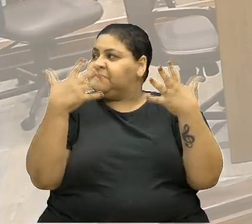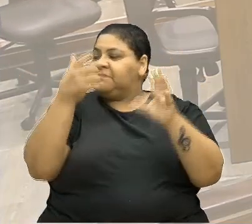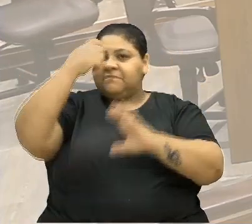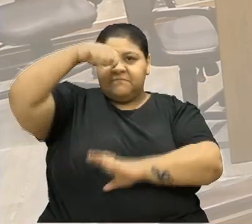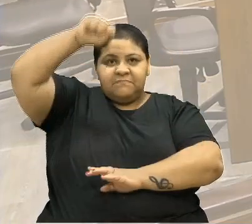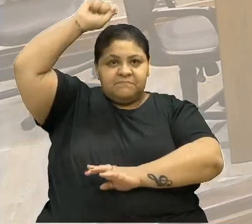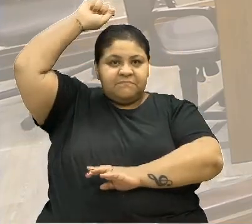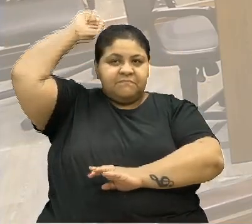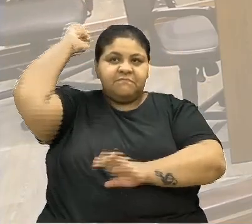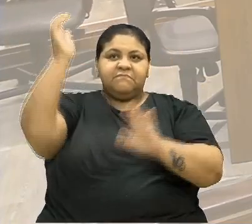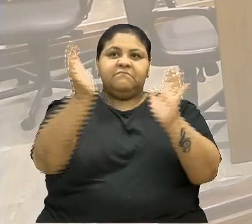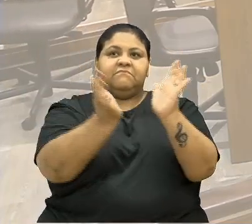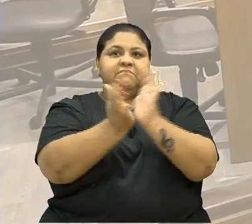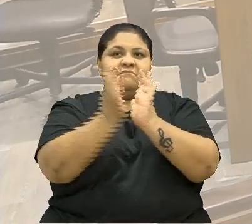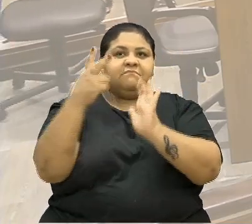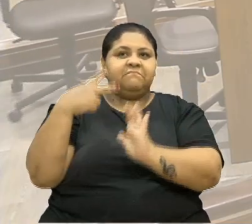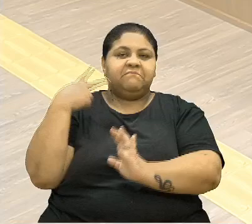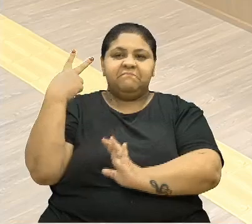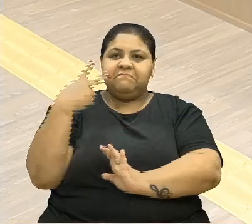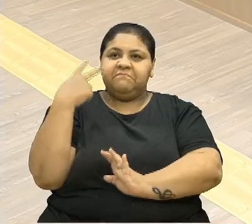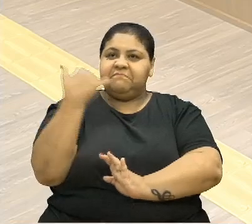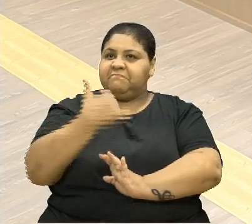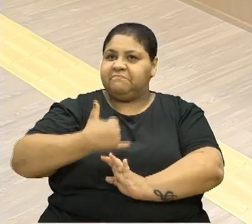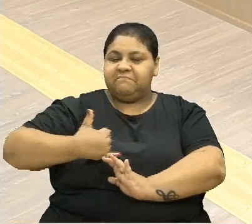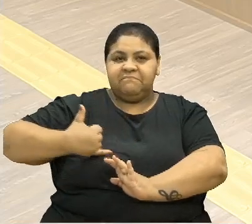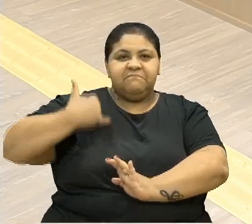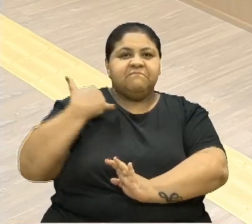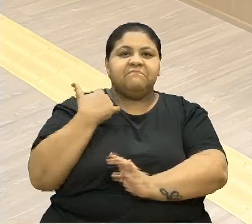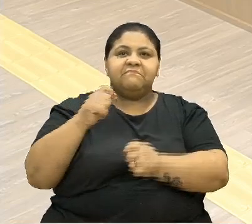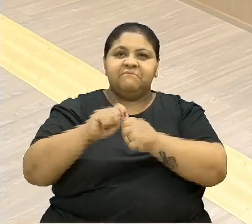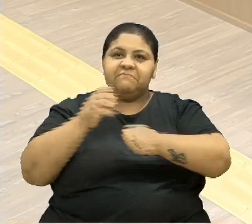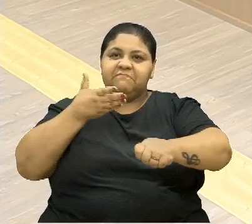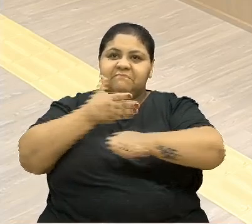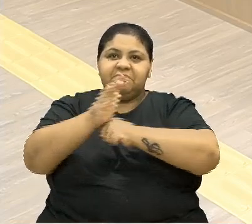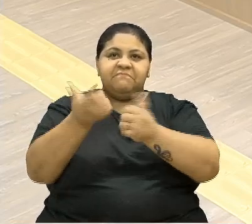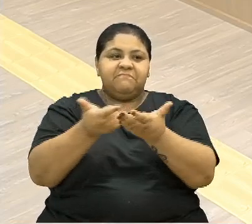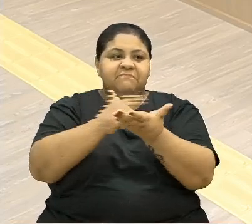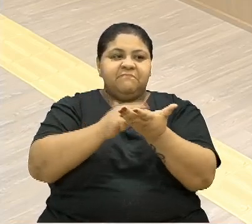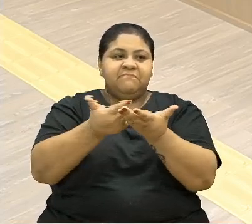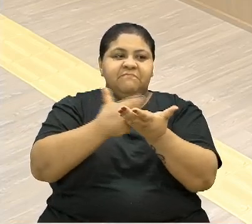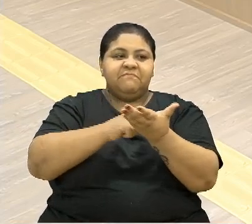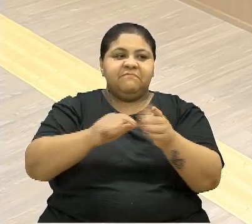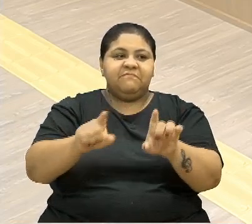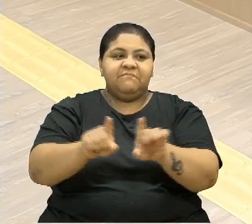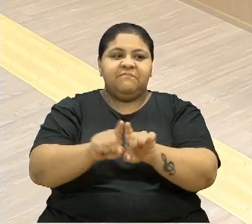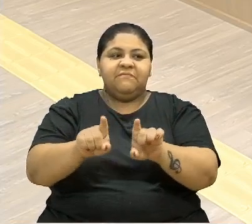aos nossos colegas vereadores. Que orgulho, coautores dessa obra. Muito obrigada.